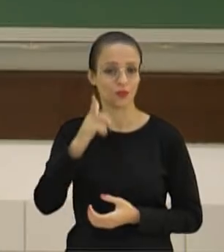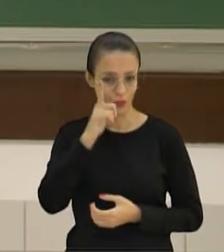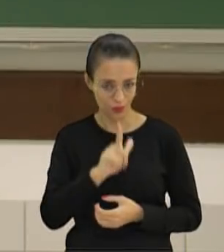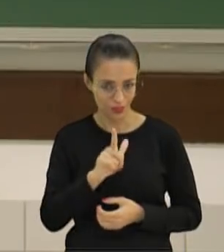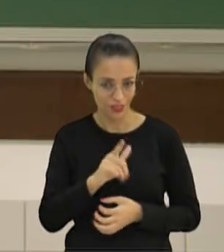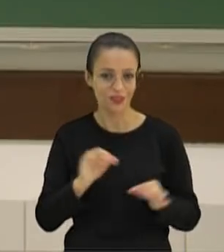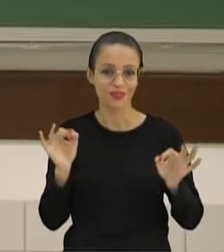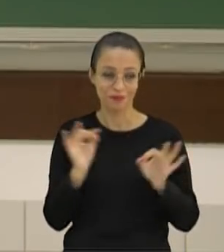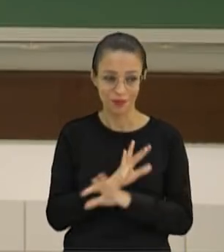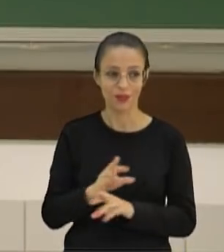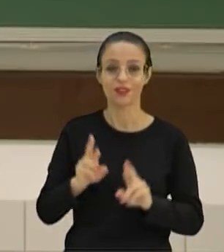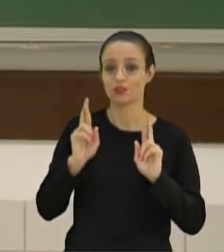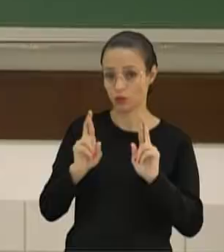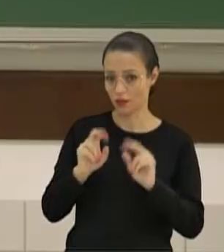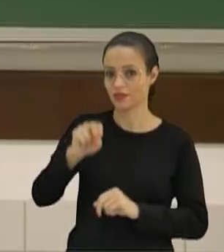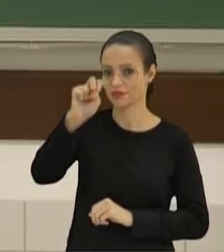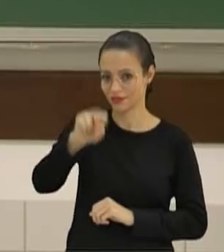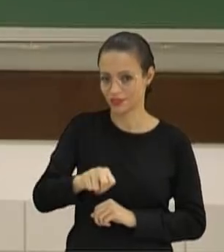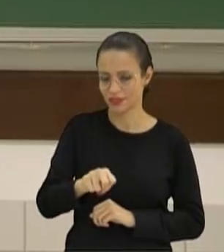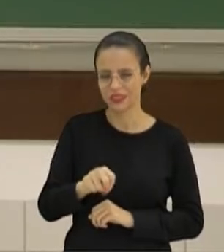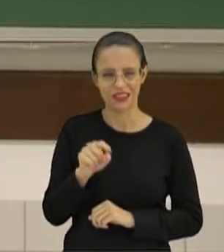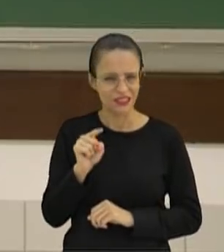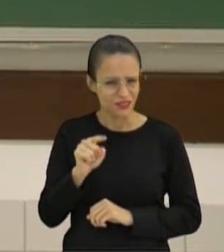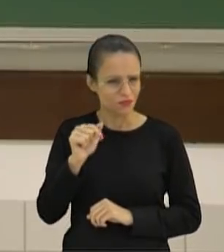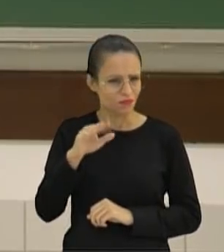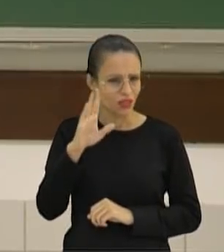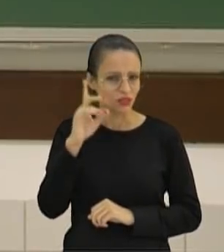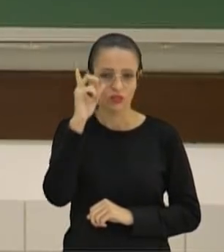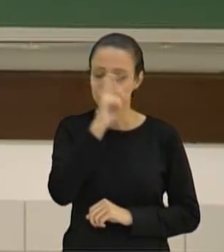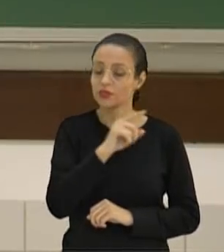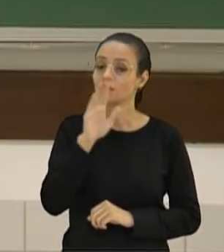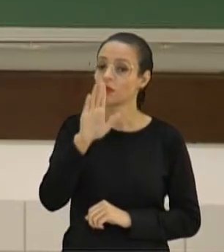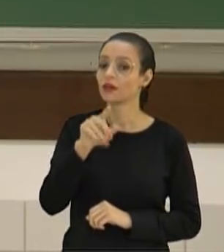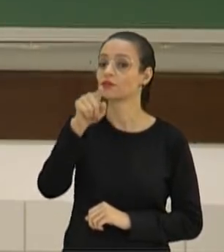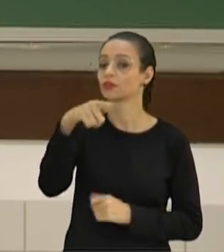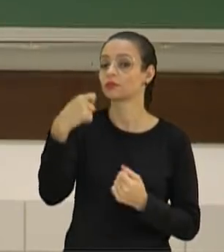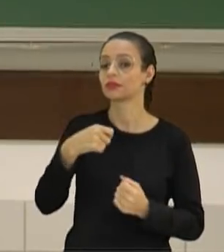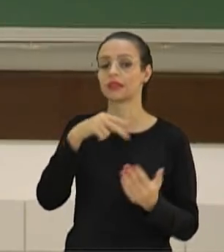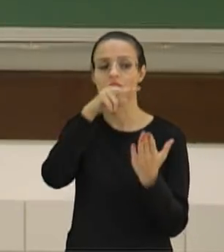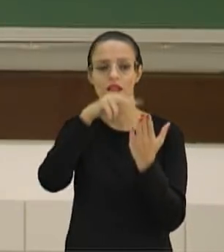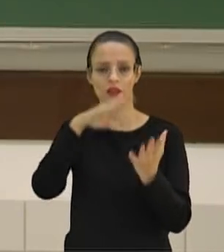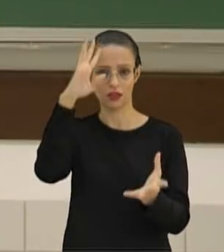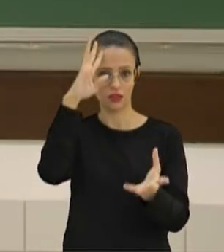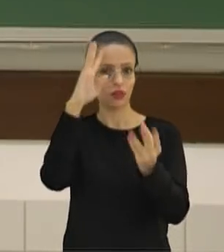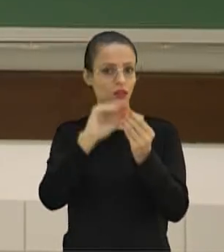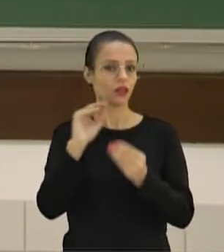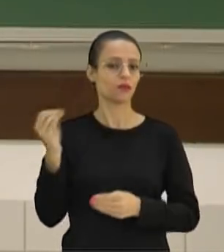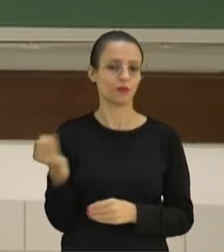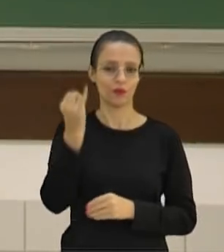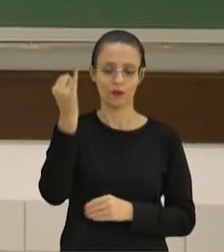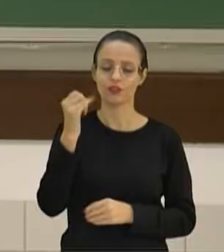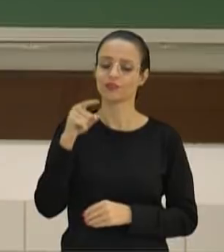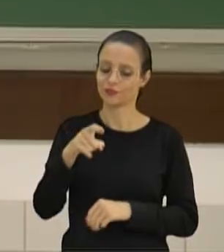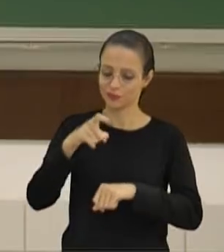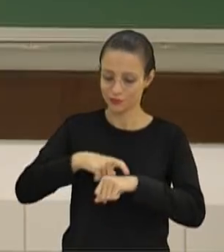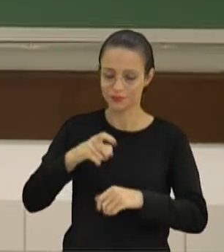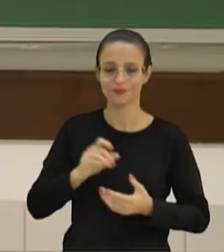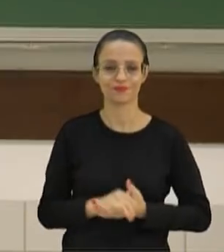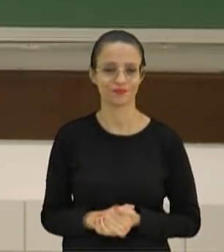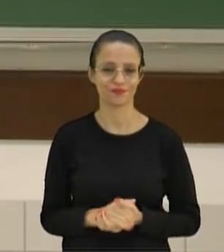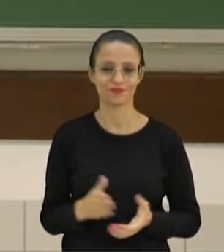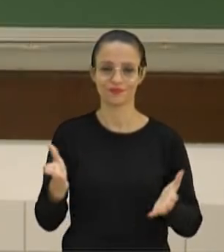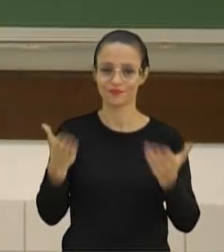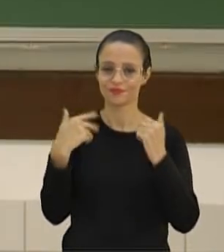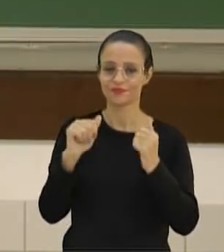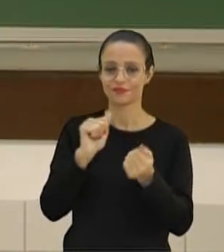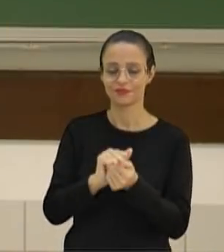Conseguiram? Espero que sim, hein? Tava um pouquinho mais difícil, mas a interpretação aqui, meus amores, é muito importante nesse momento. Então,